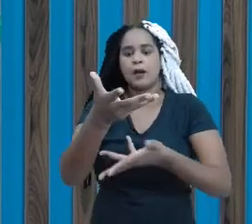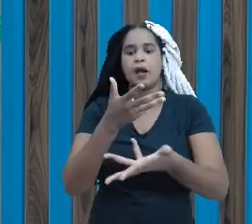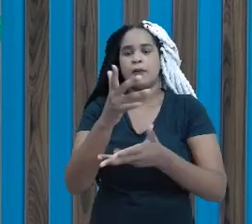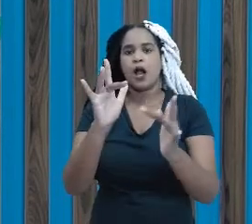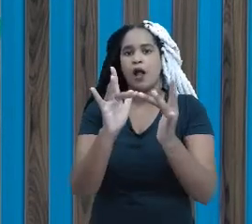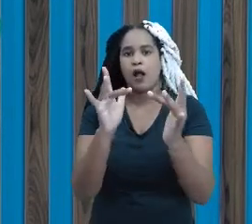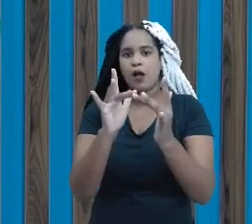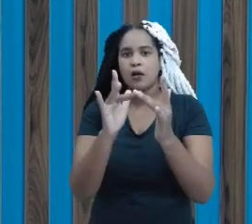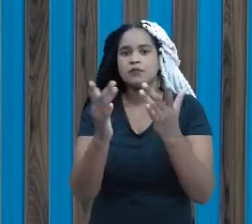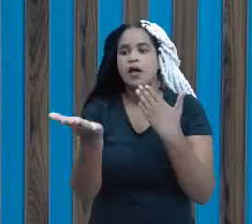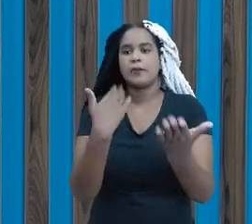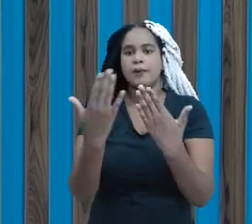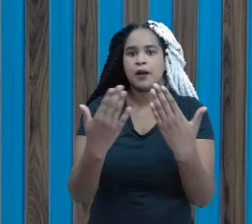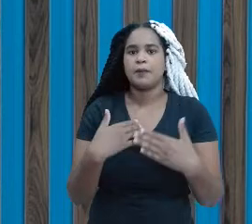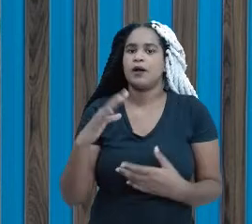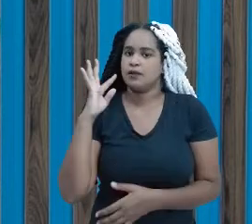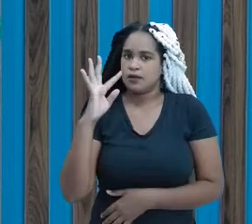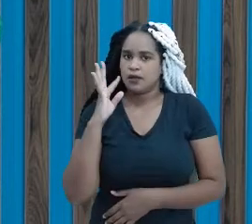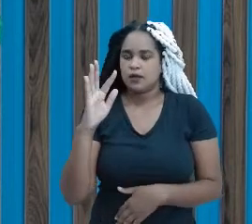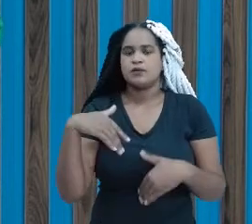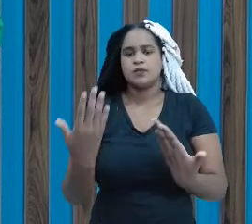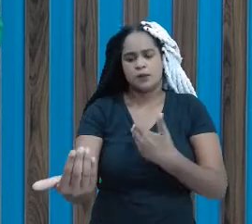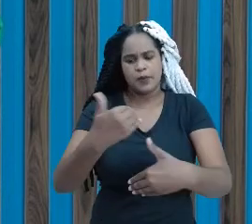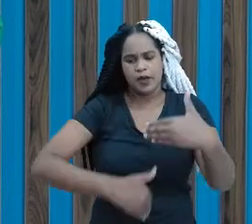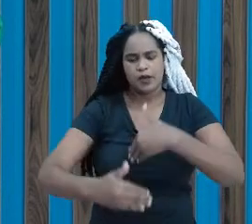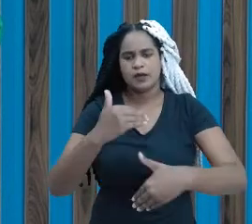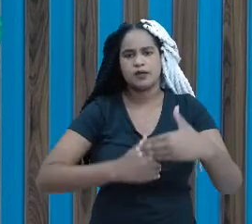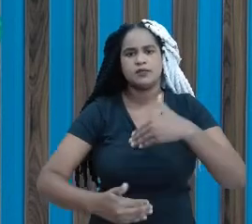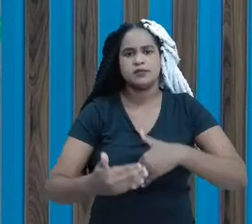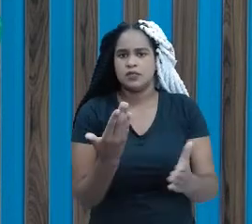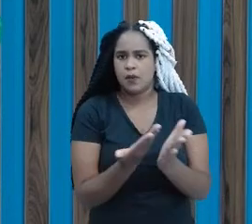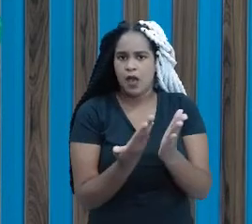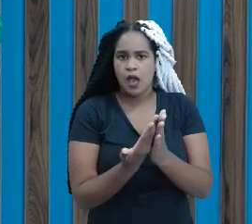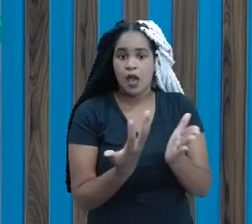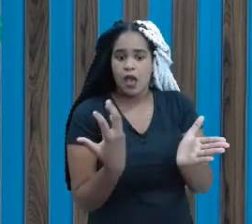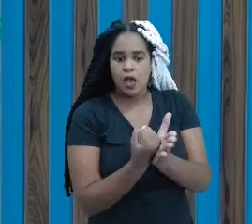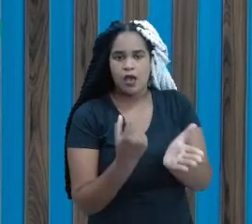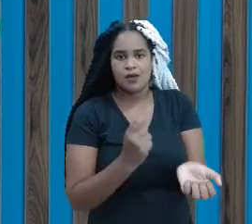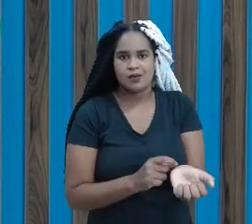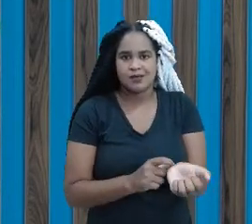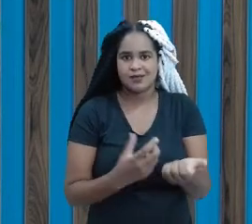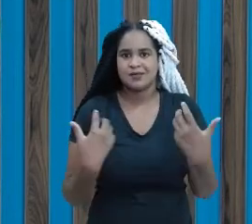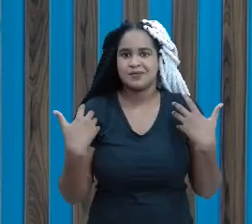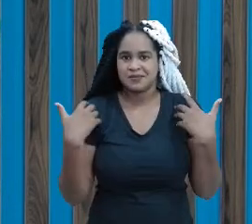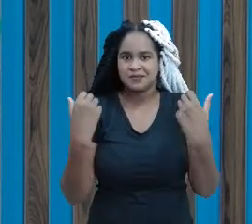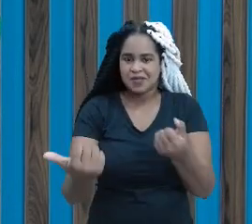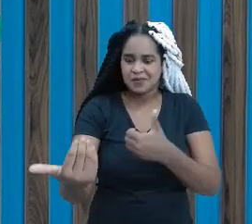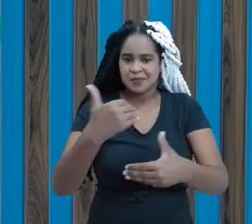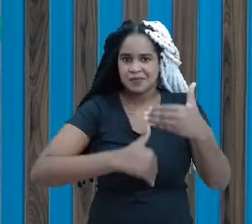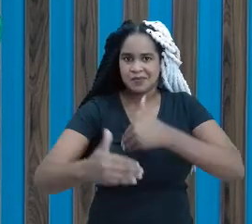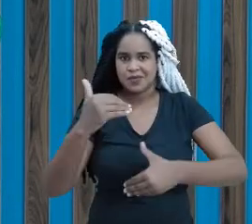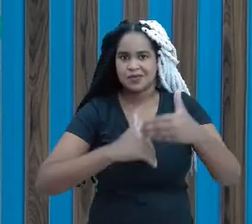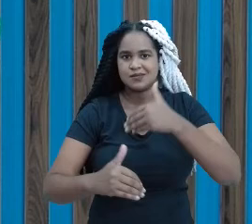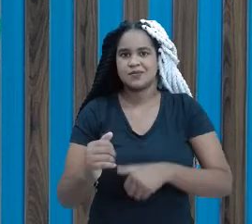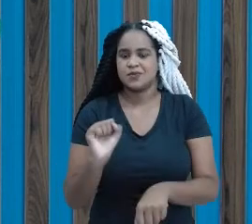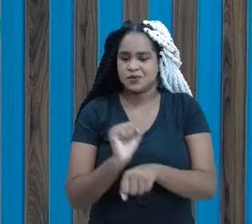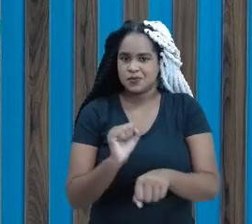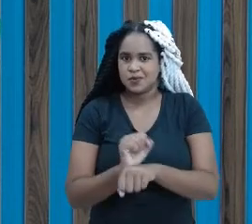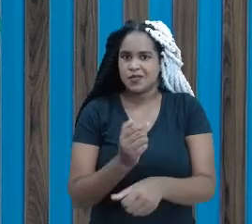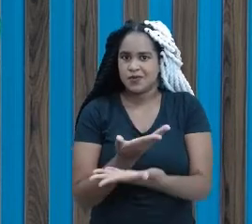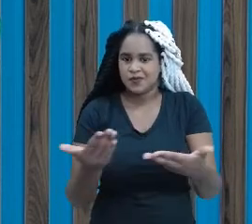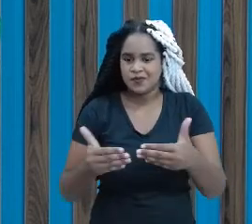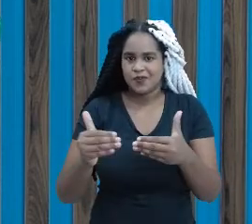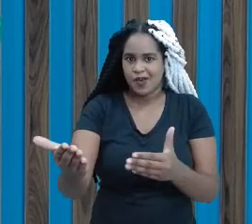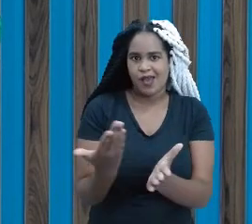muito bacana. Então, participem das nossas aulas, baixem lá o aplicativo e participa aqui com a gente, que eu estou te esperando